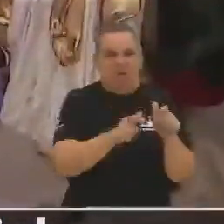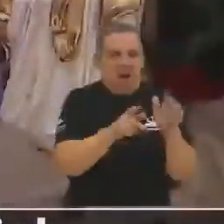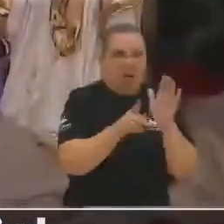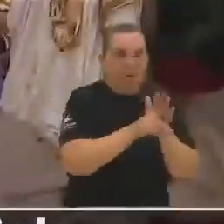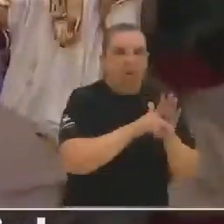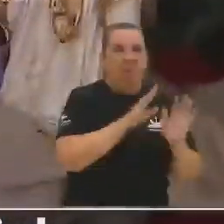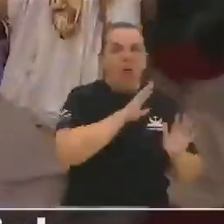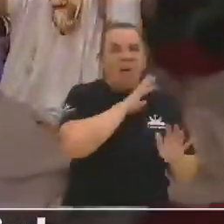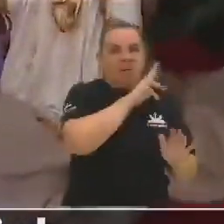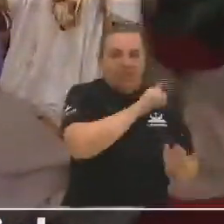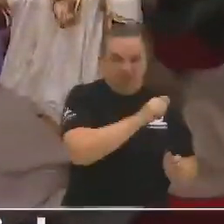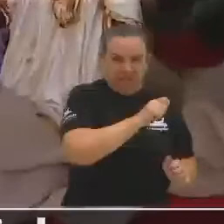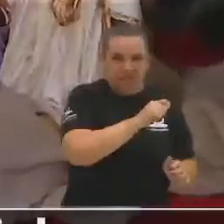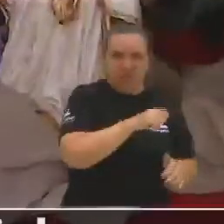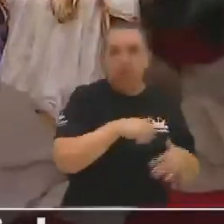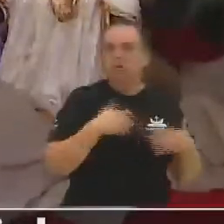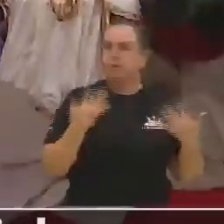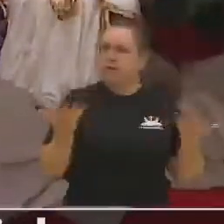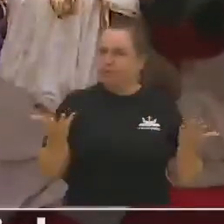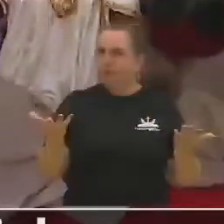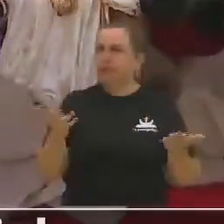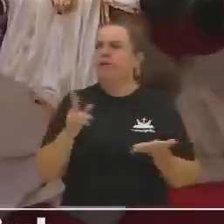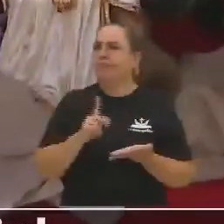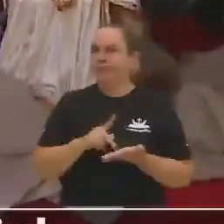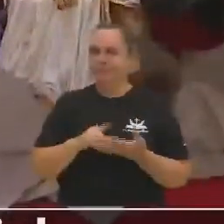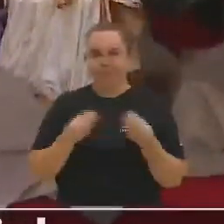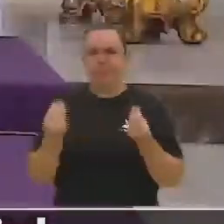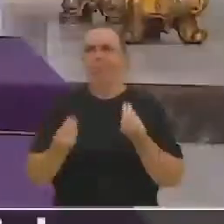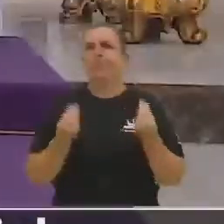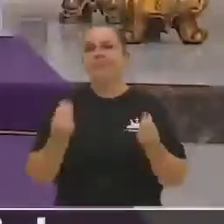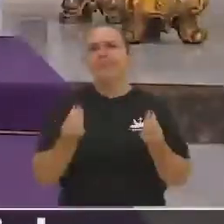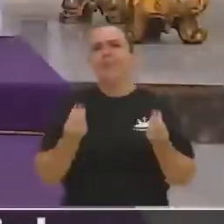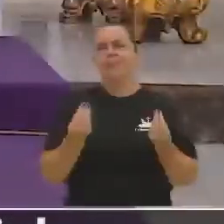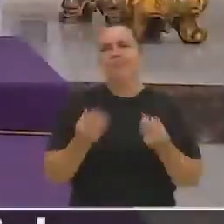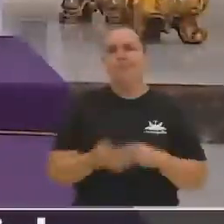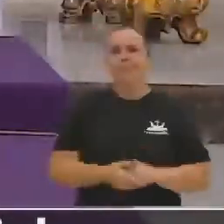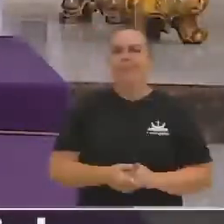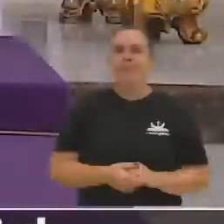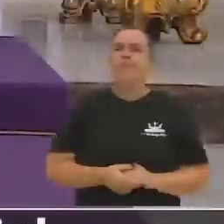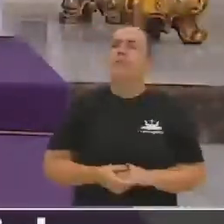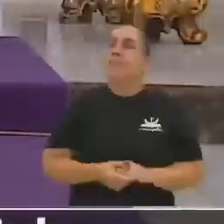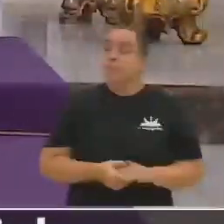não é? É um escândalo a cena do presépio.